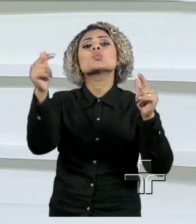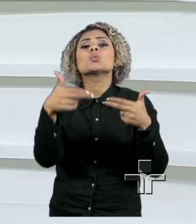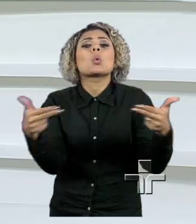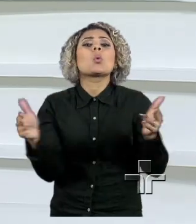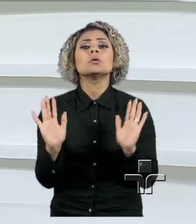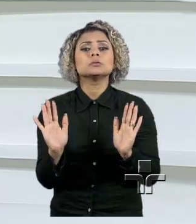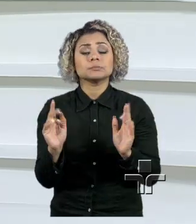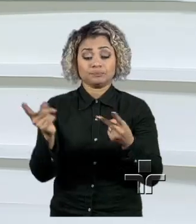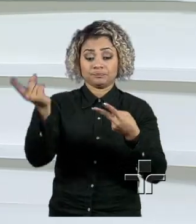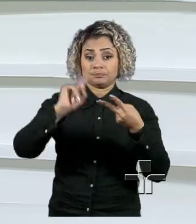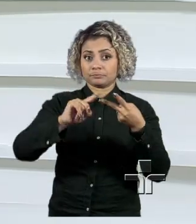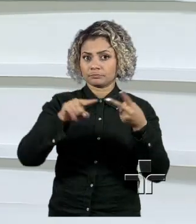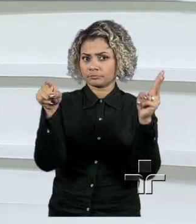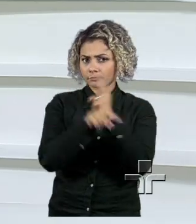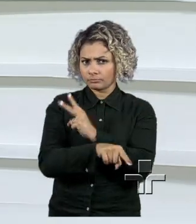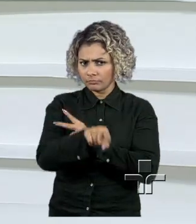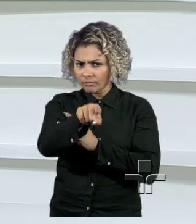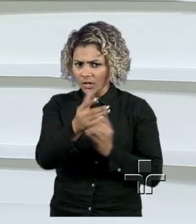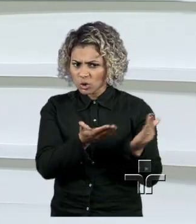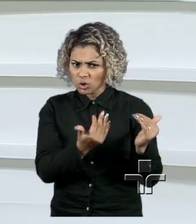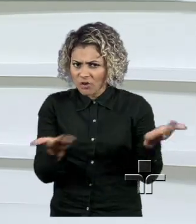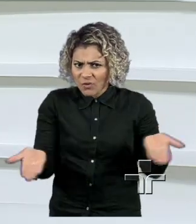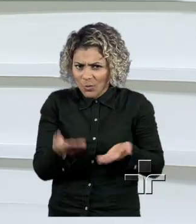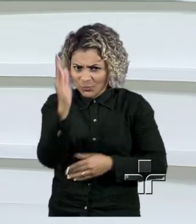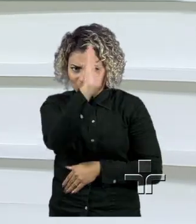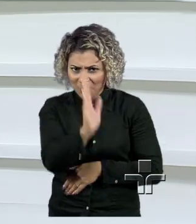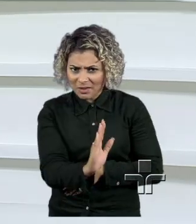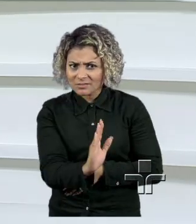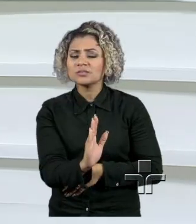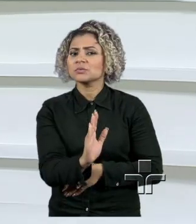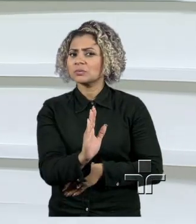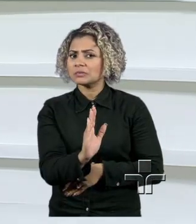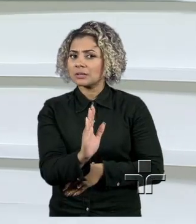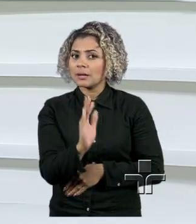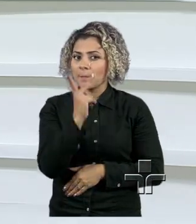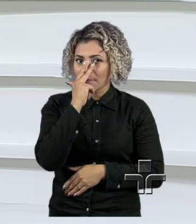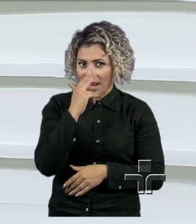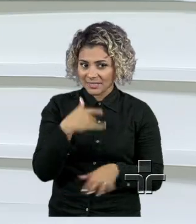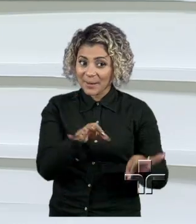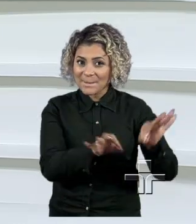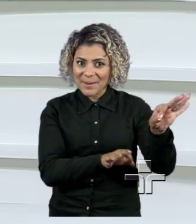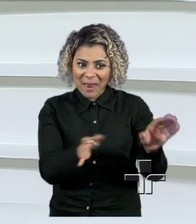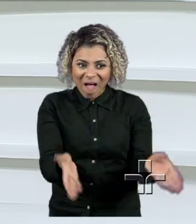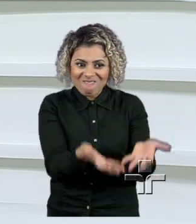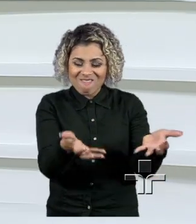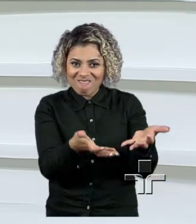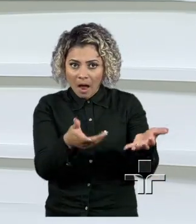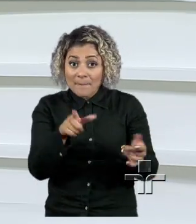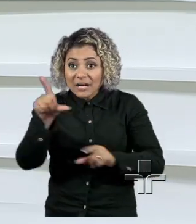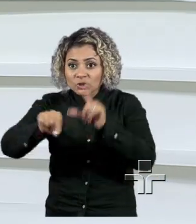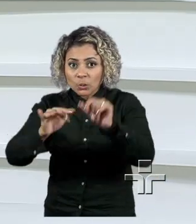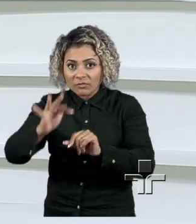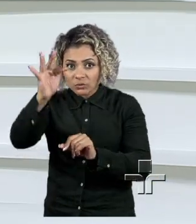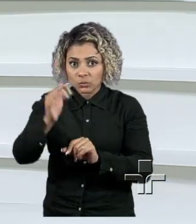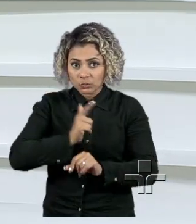E segundo, se você acha que os jovens de hoje no Brasil estão sendo preparados para fazer essa escolha de ter um negócio próprio?